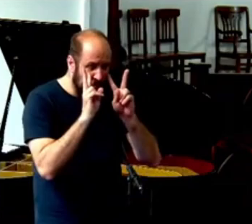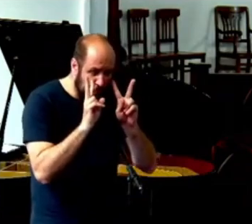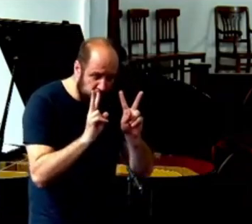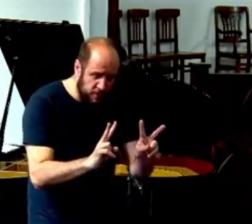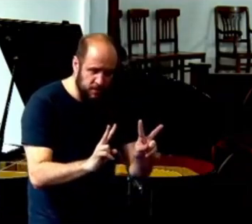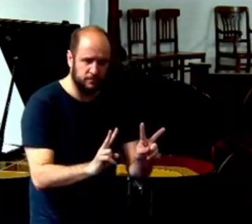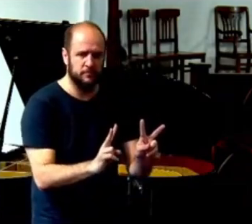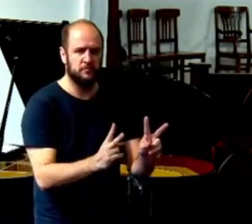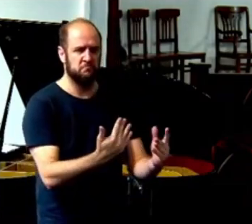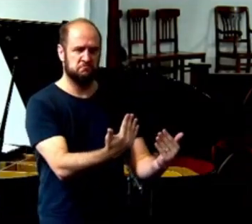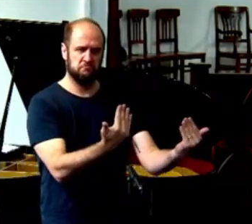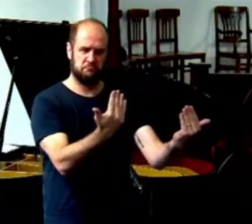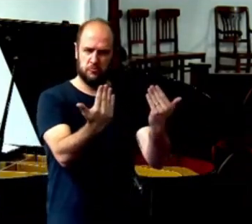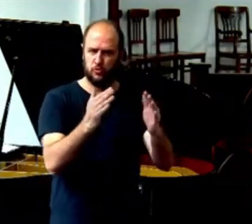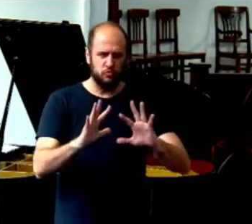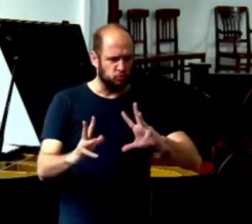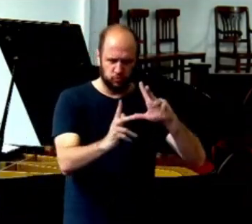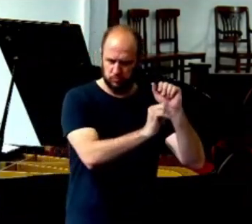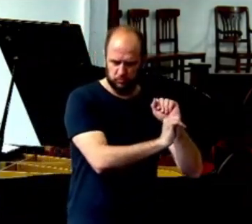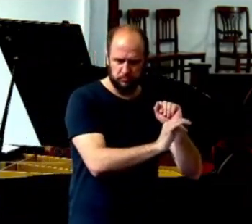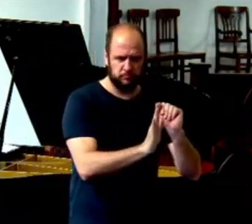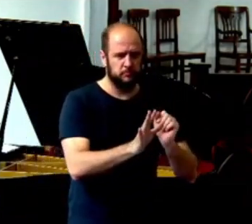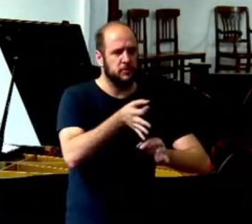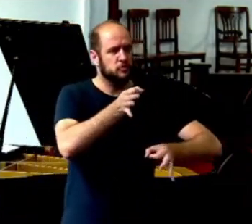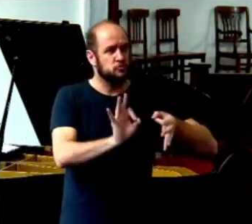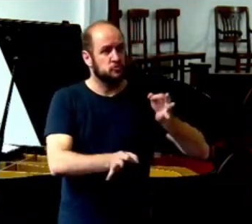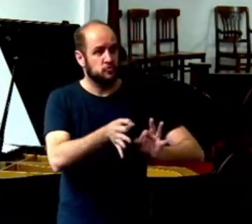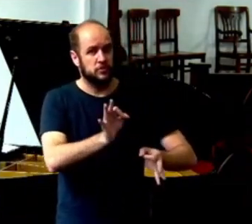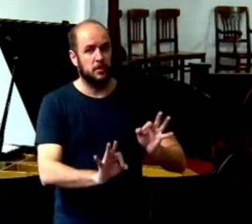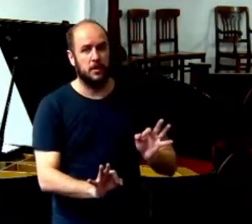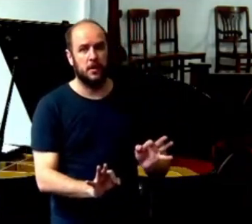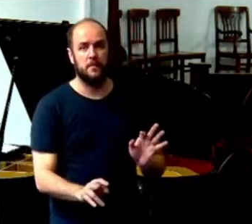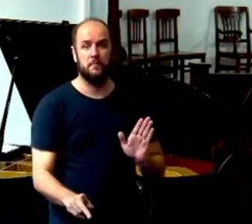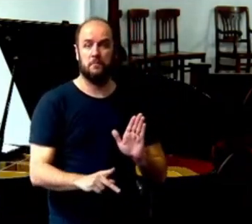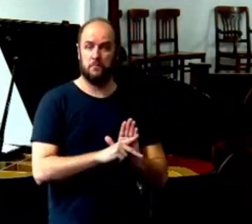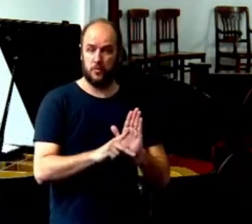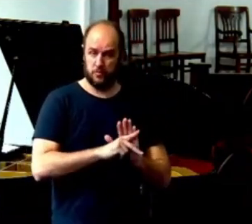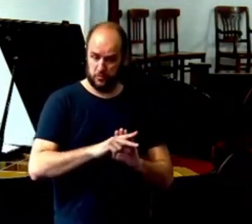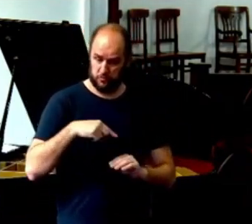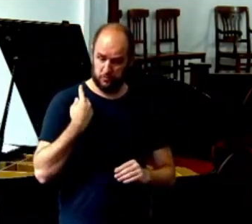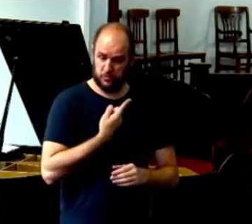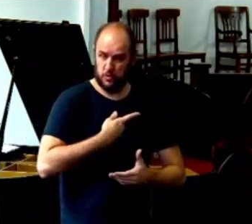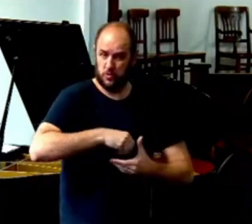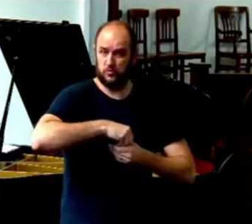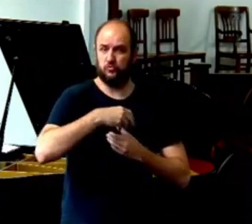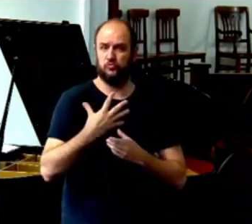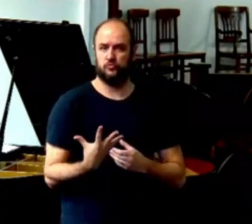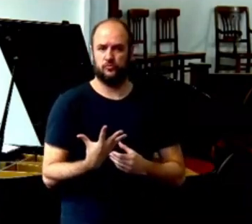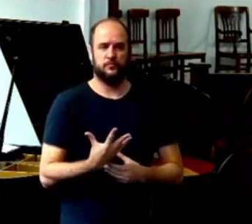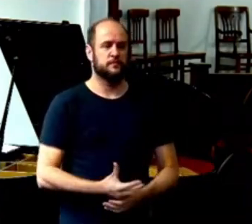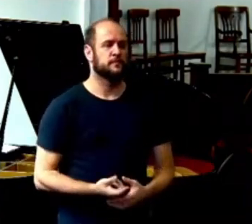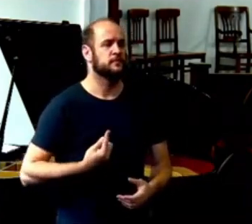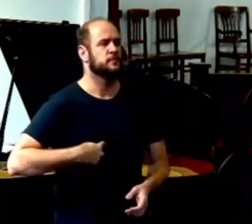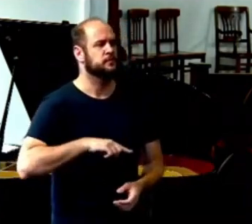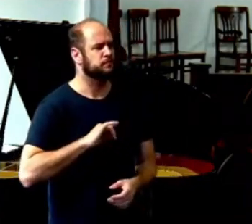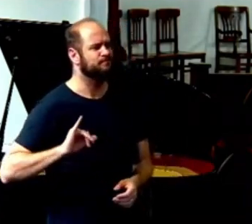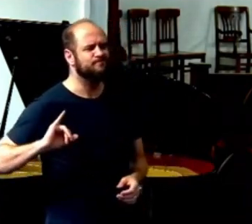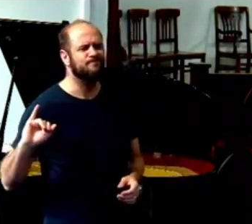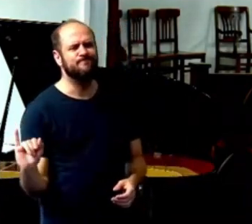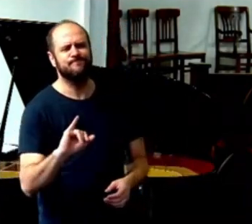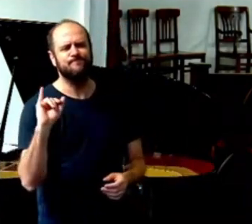e avaliar as coisas. Julgar faz parte da nossa própria natureza. Portanto,